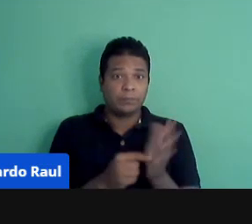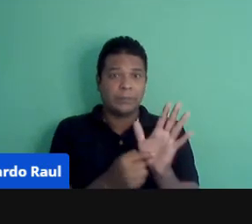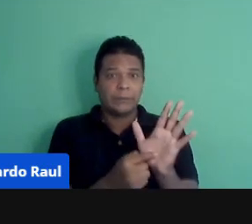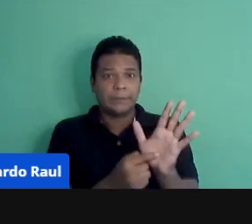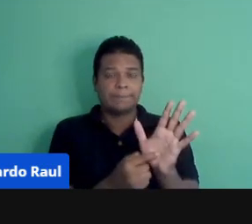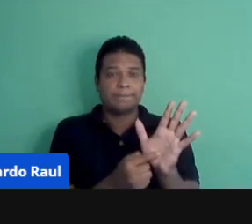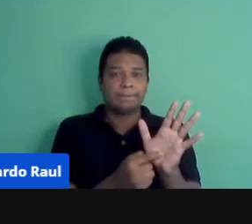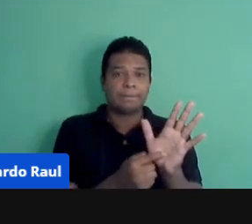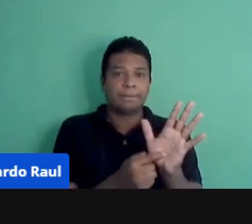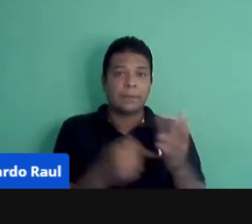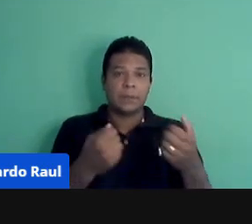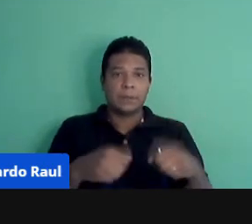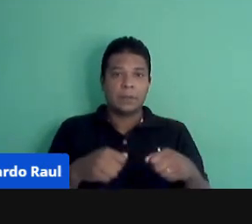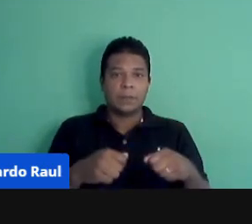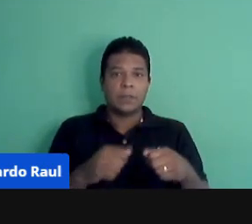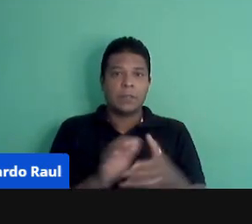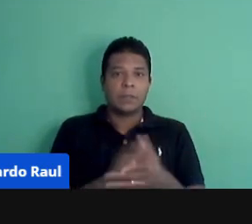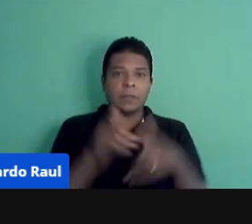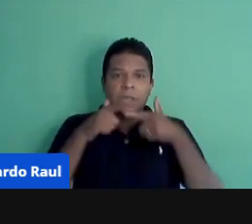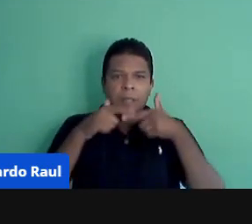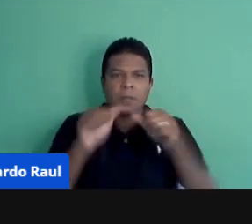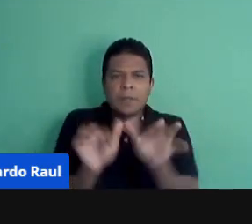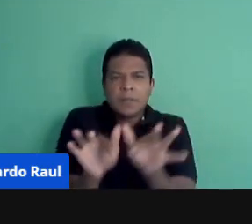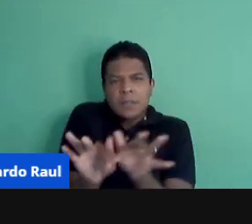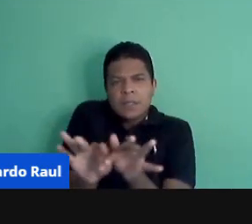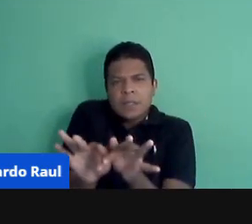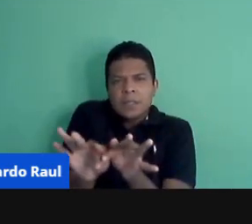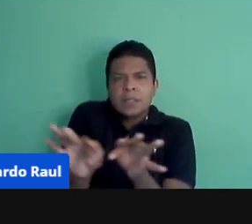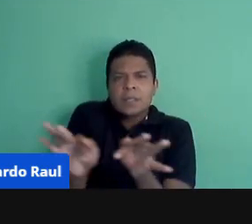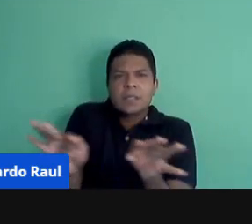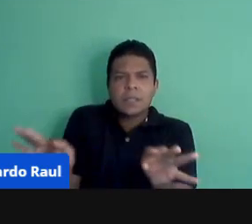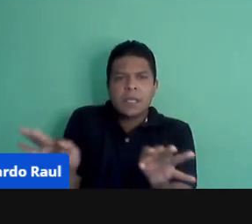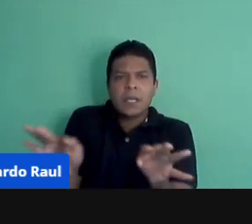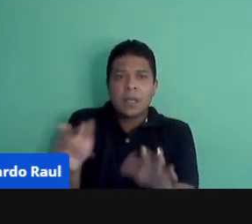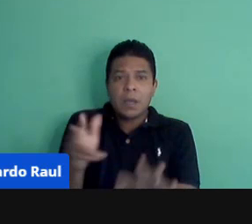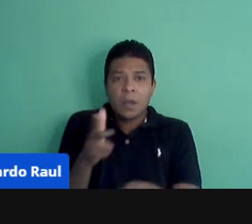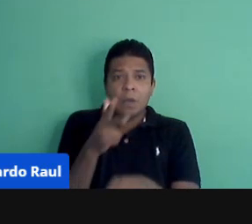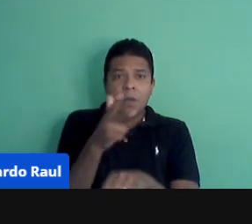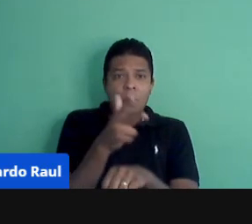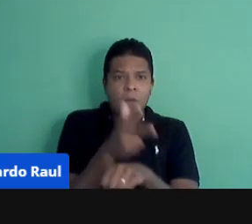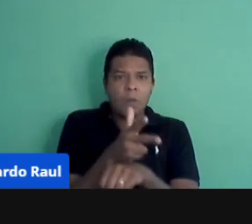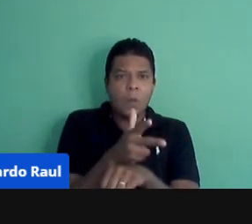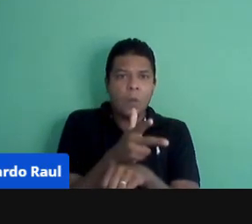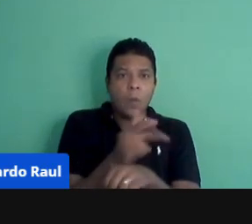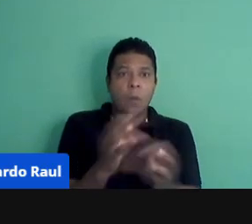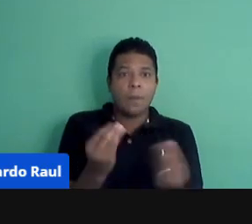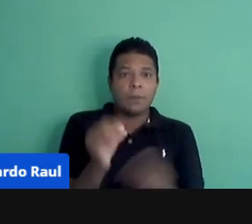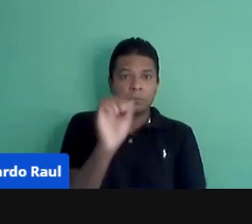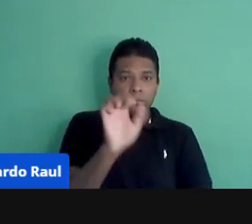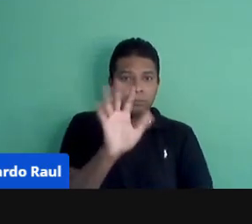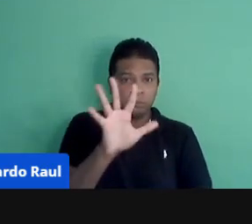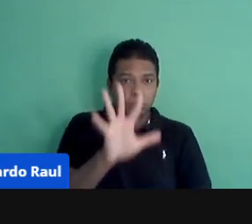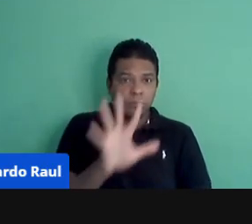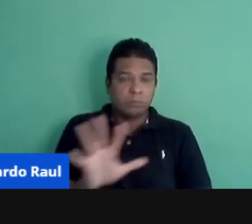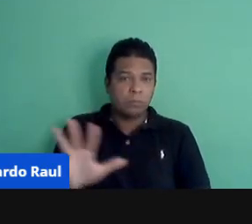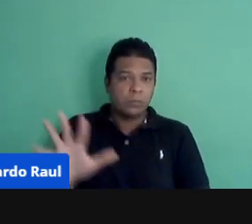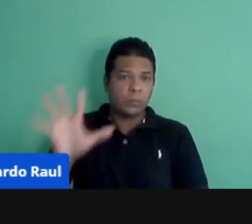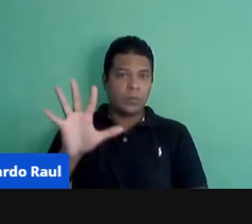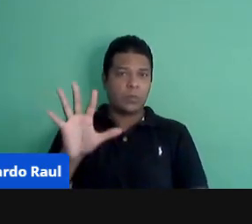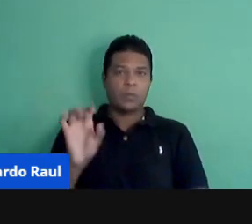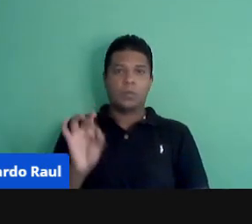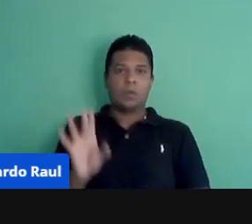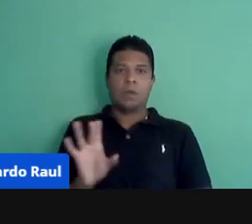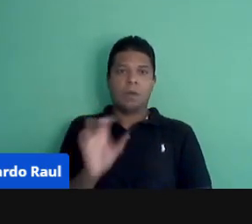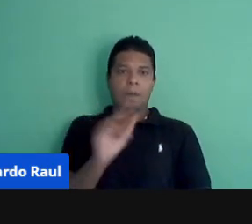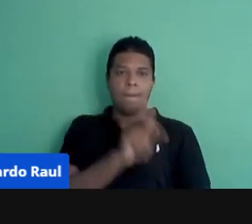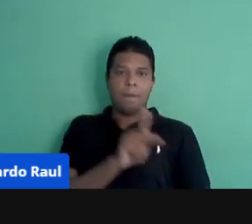eles precisavam de uma linguagem mais simples, o vídeo tinha que ter imagens, não é? Não só a professora, mas eu preciso